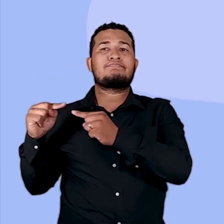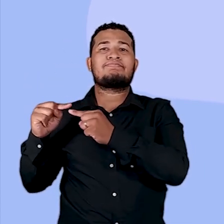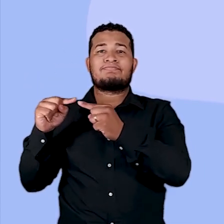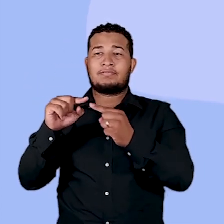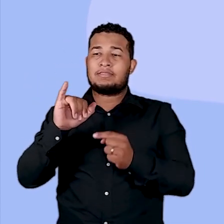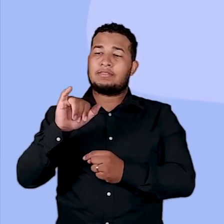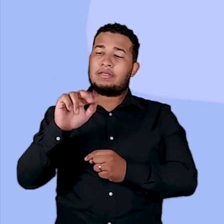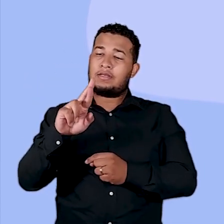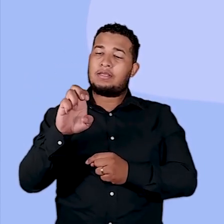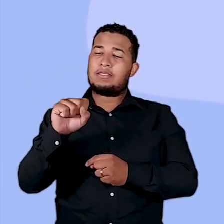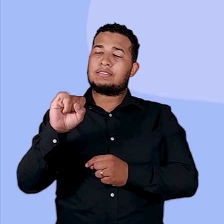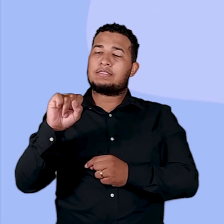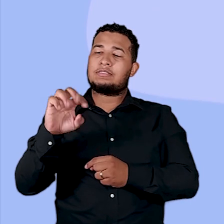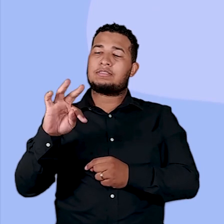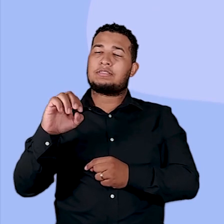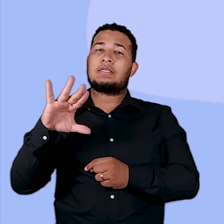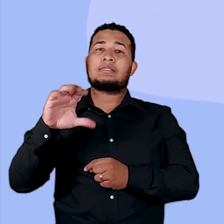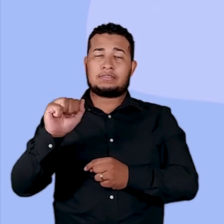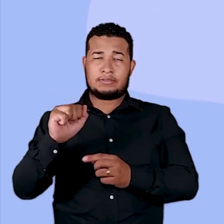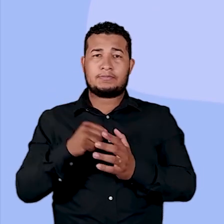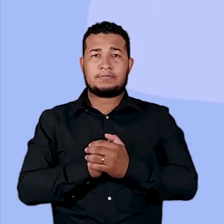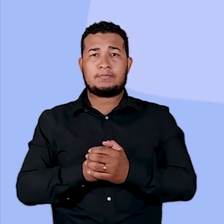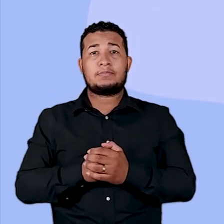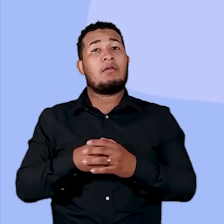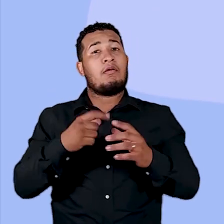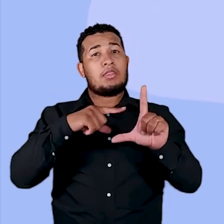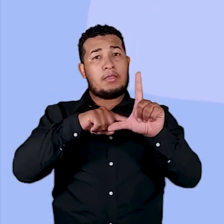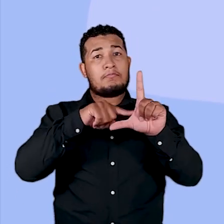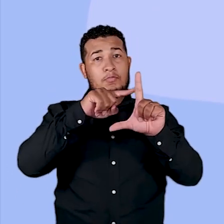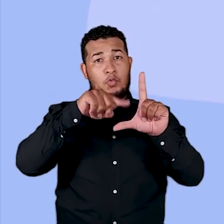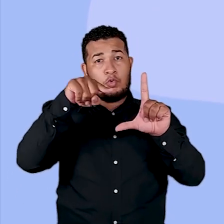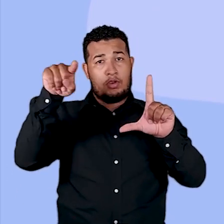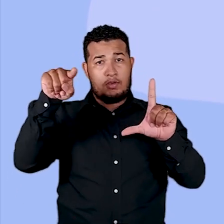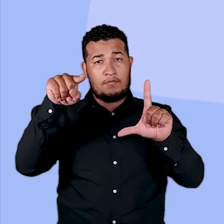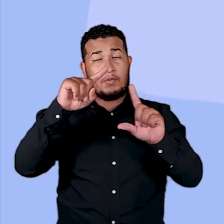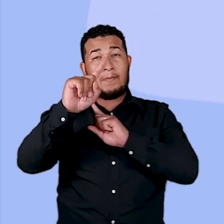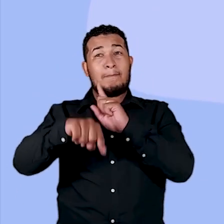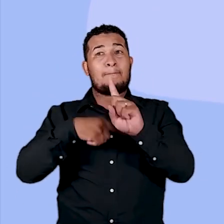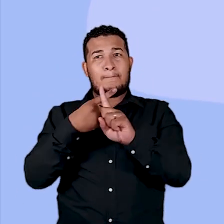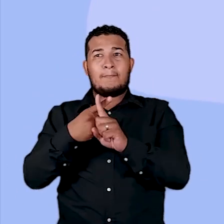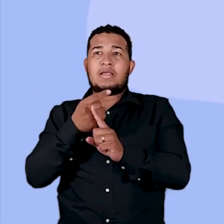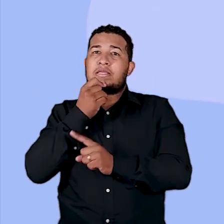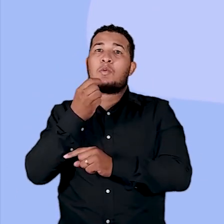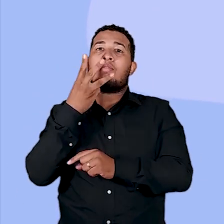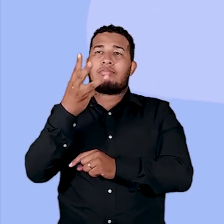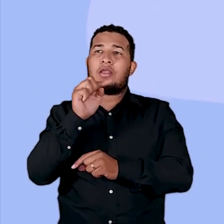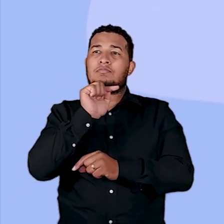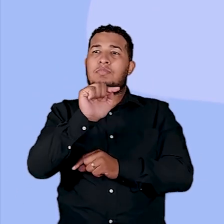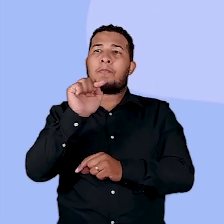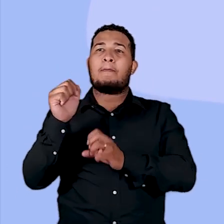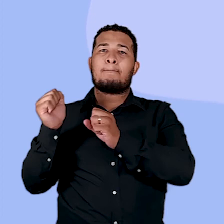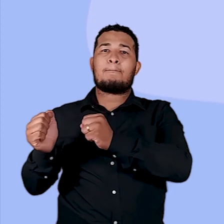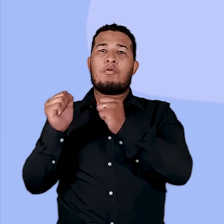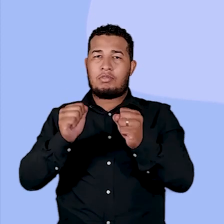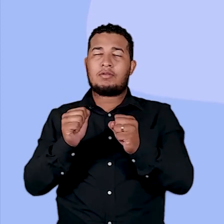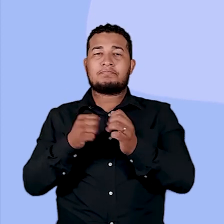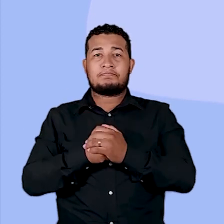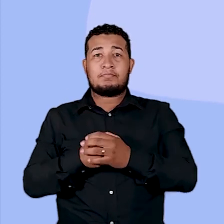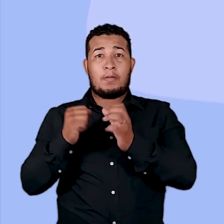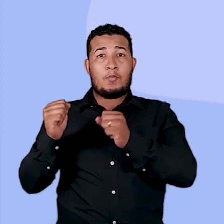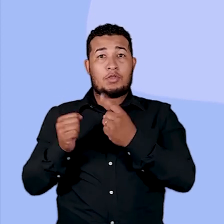resistor. Então ele tem um gráfico, então eu tenho 3 valores, que é como se fosse 3 resistores, 3 potências. Potência